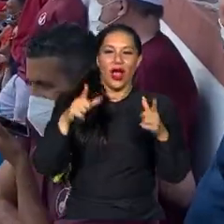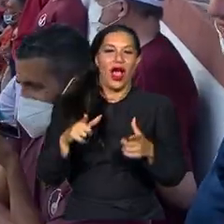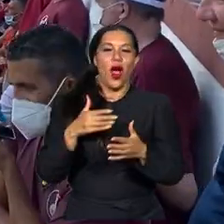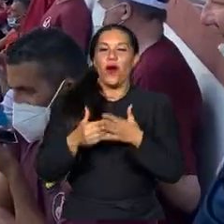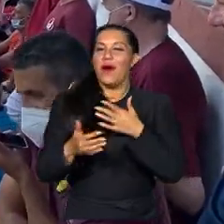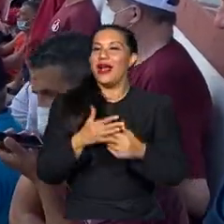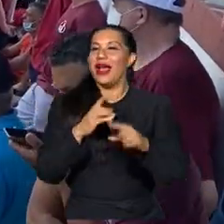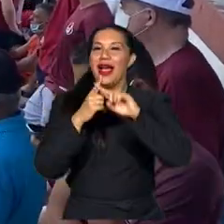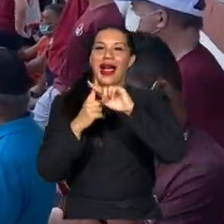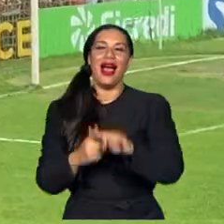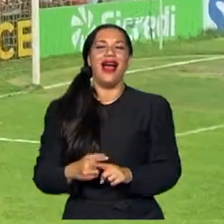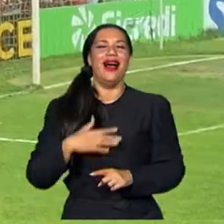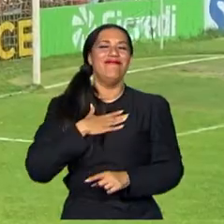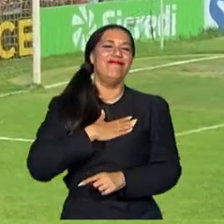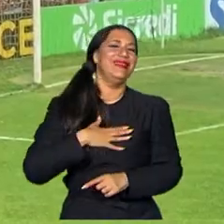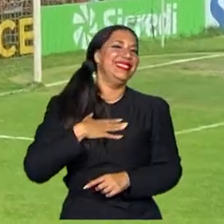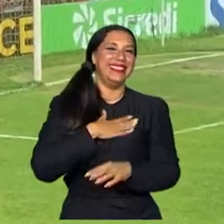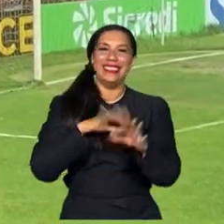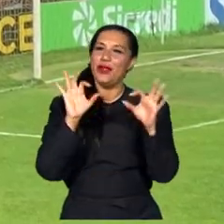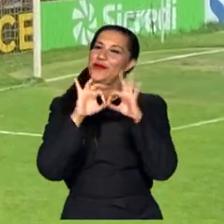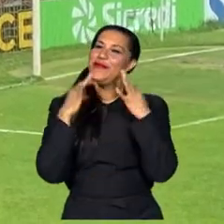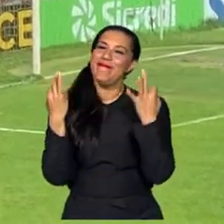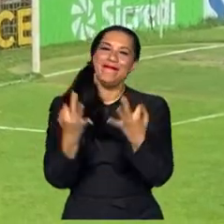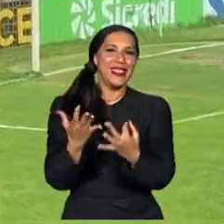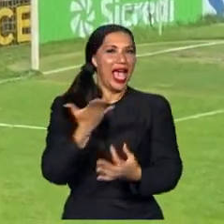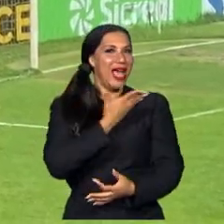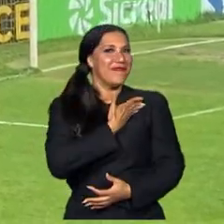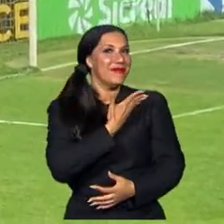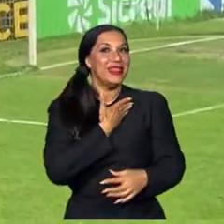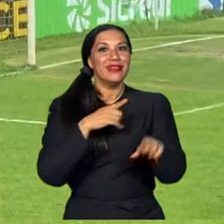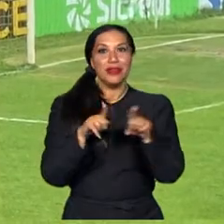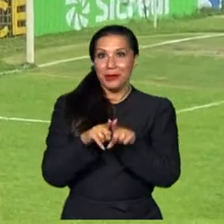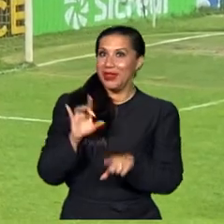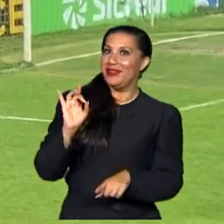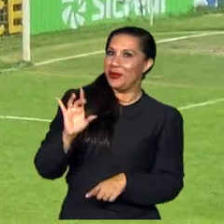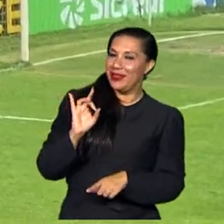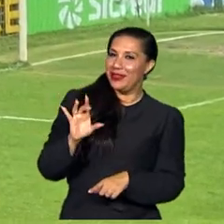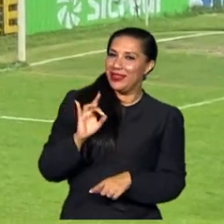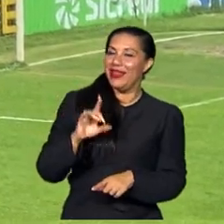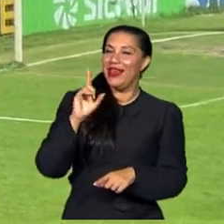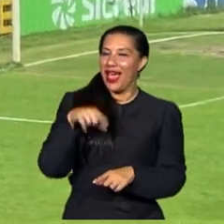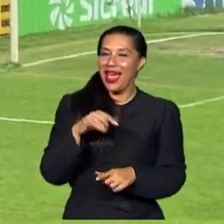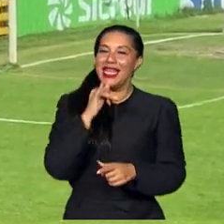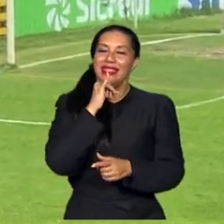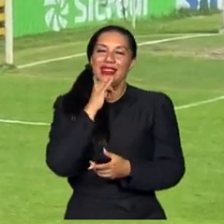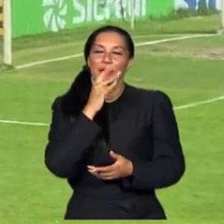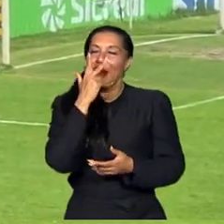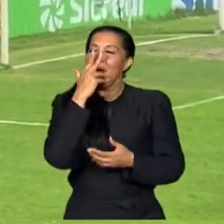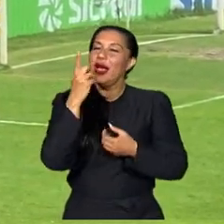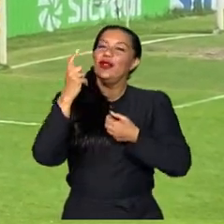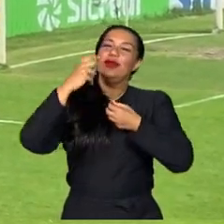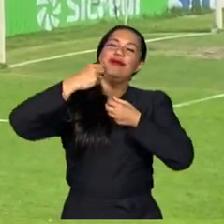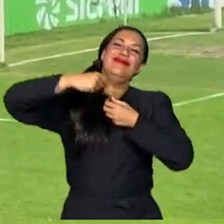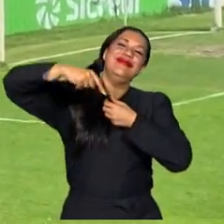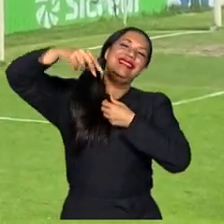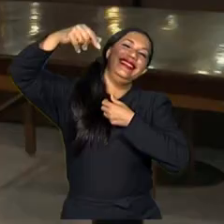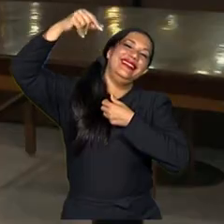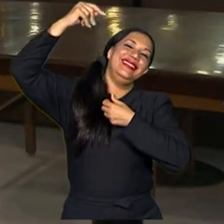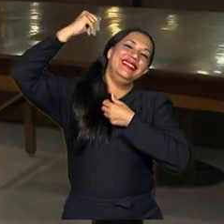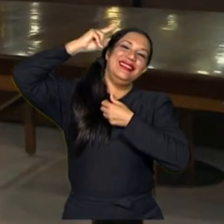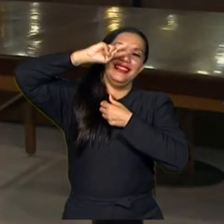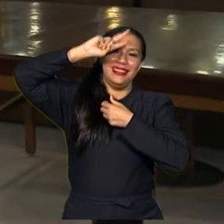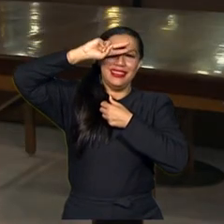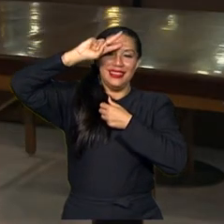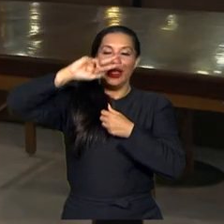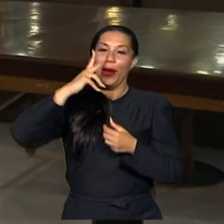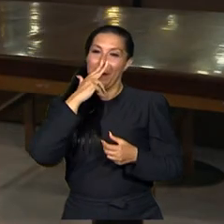for, é um prazer em família, com amigos e até sozinho. É quase como voltar no tempo.